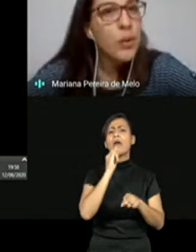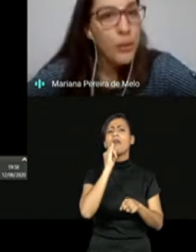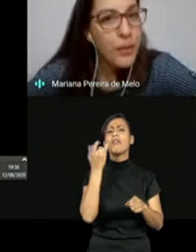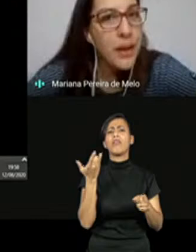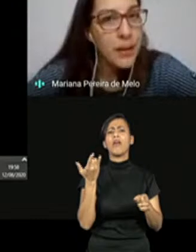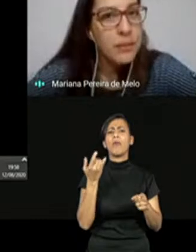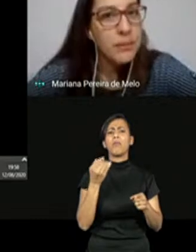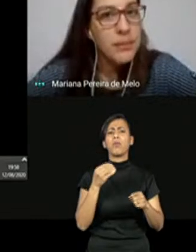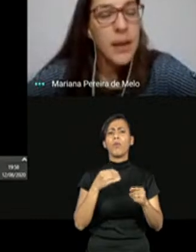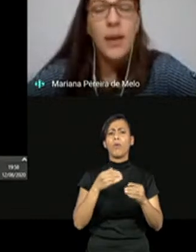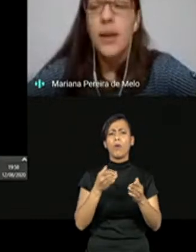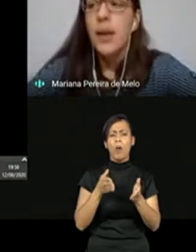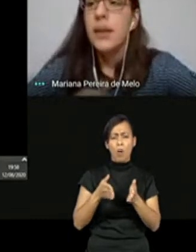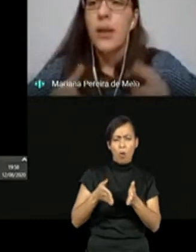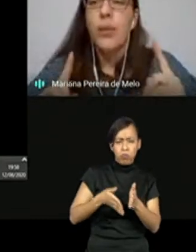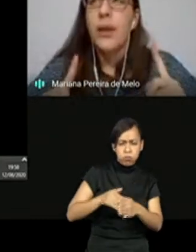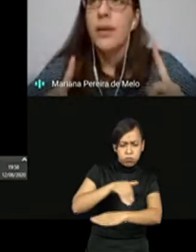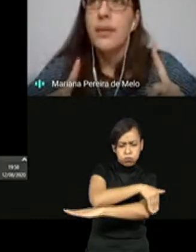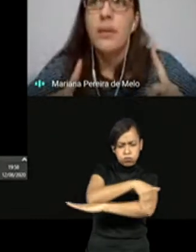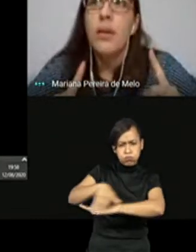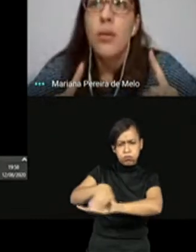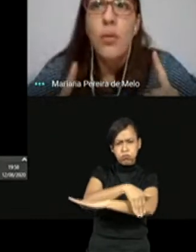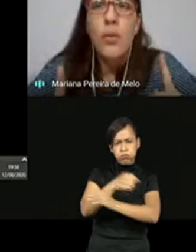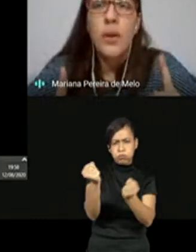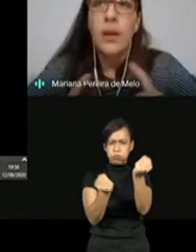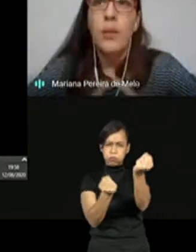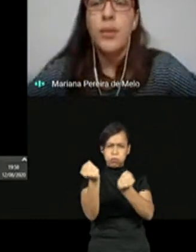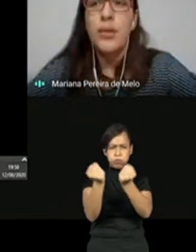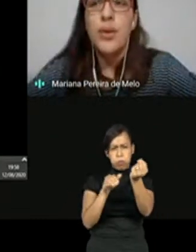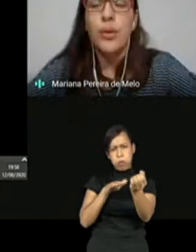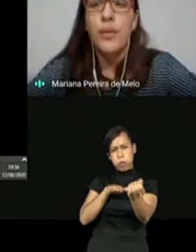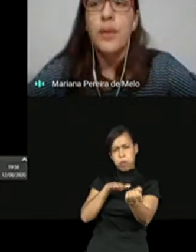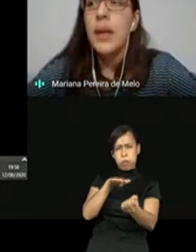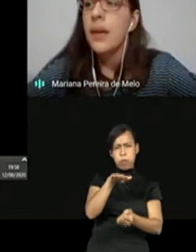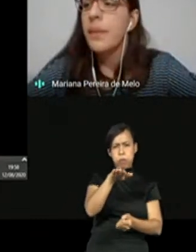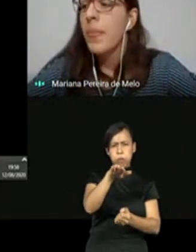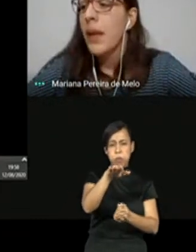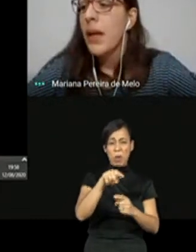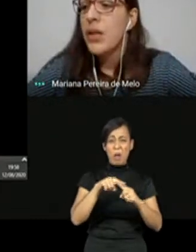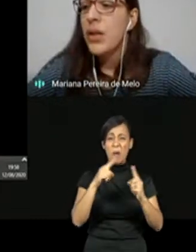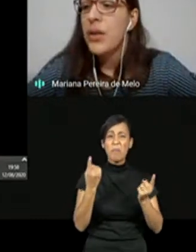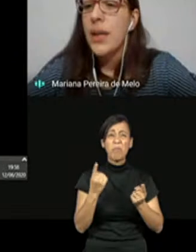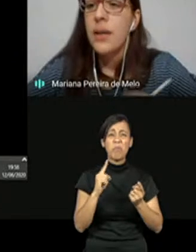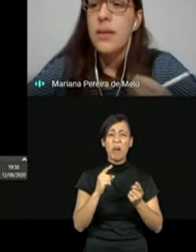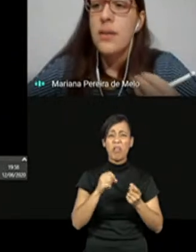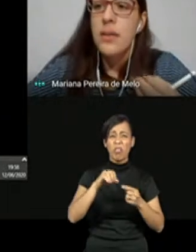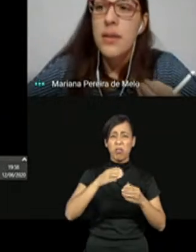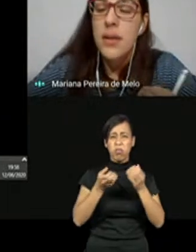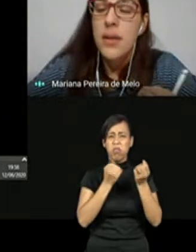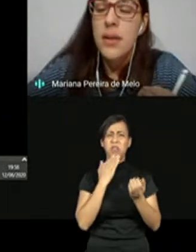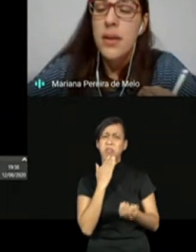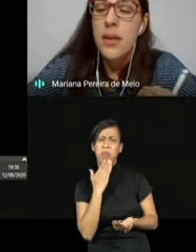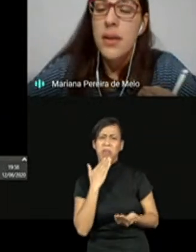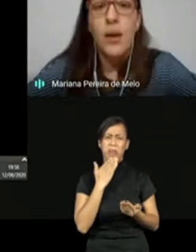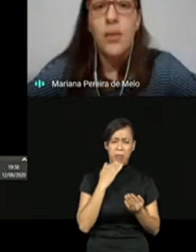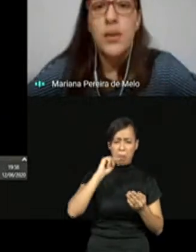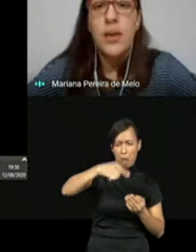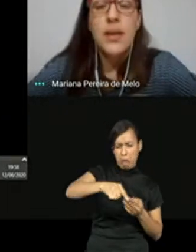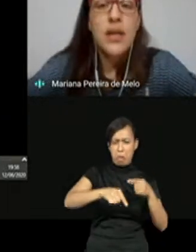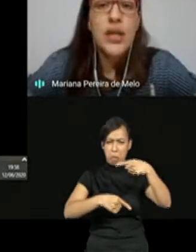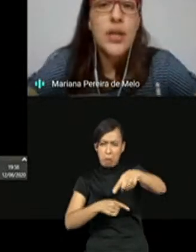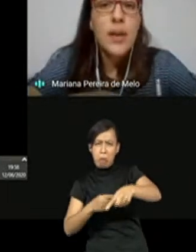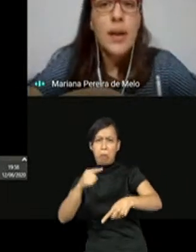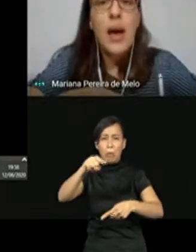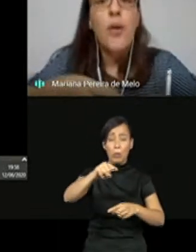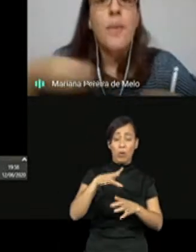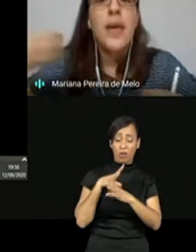numa rodovia, tá? Então, em 1 quilômetro de rodovia, a gente tem 5 buracos. Se